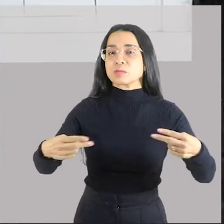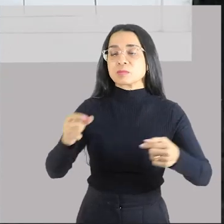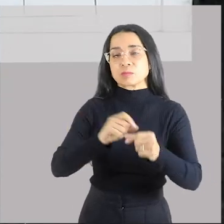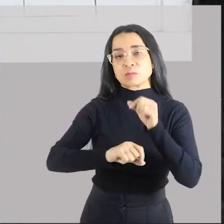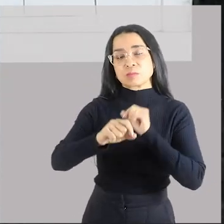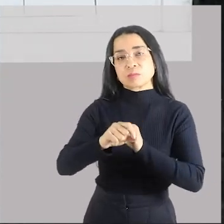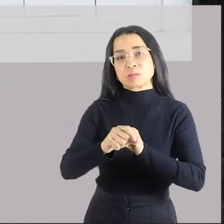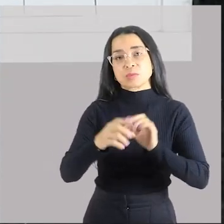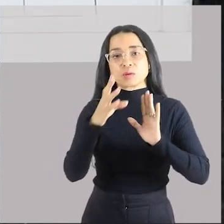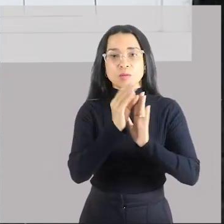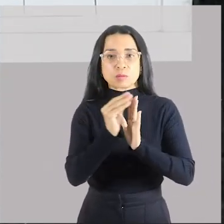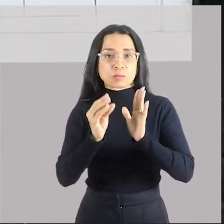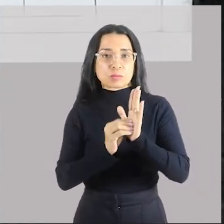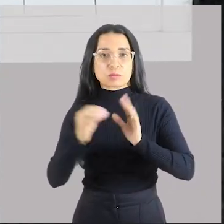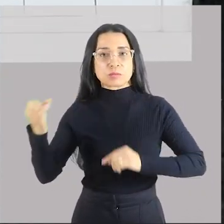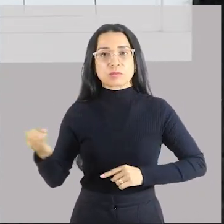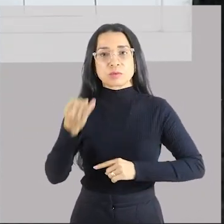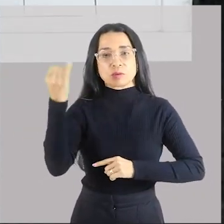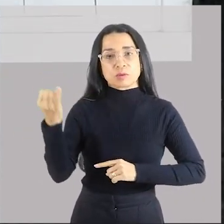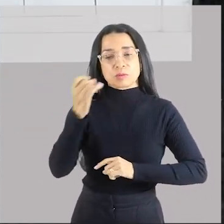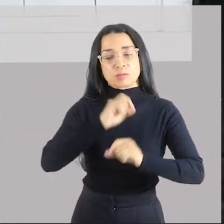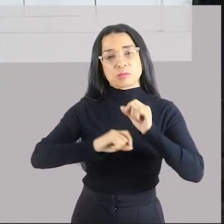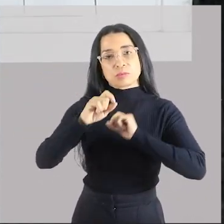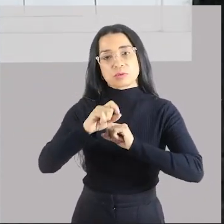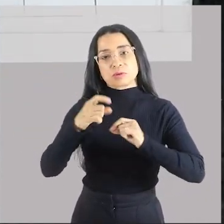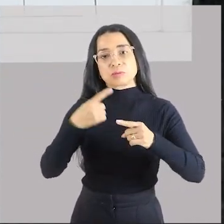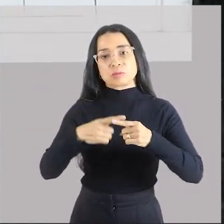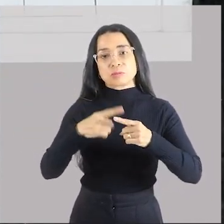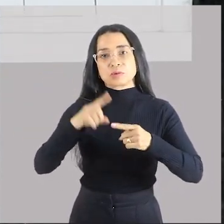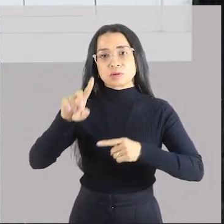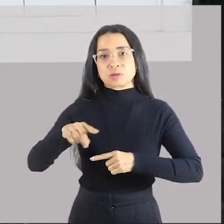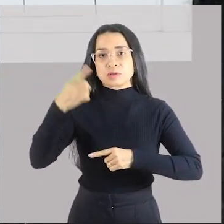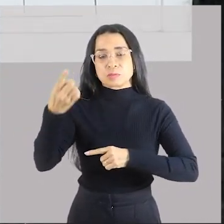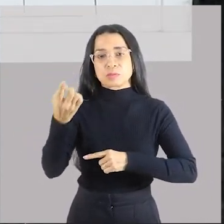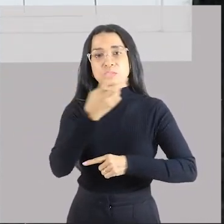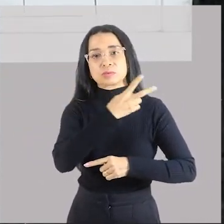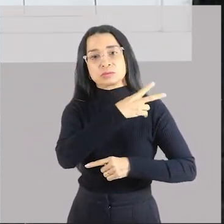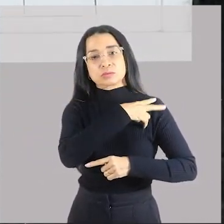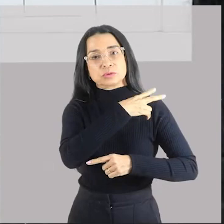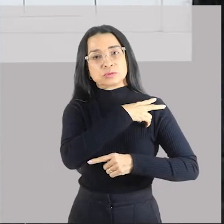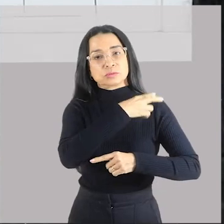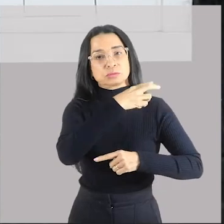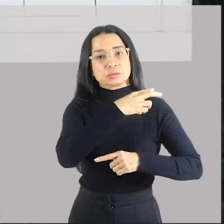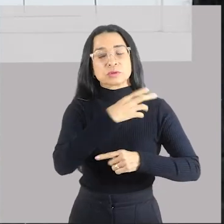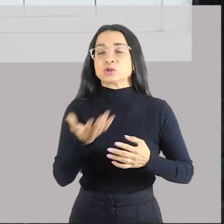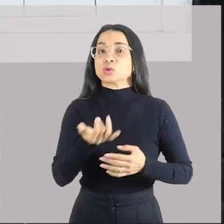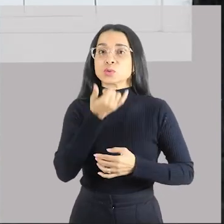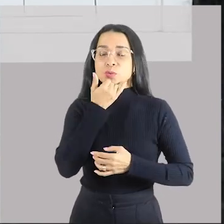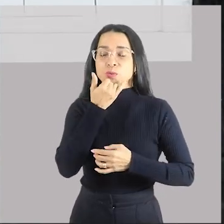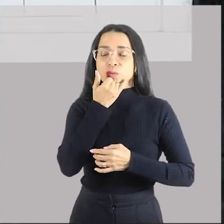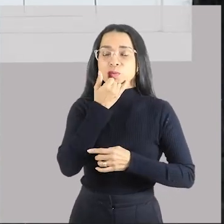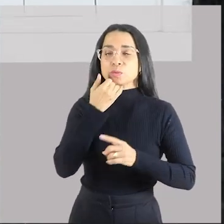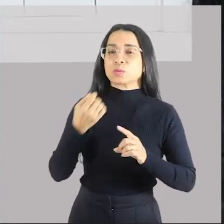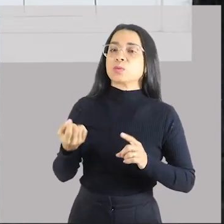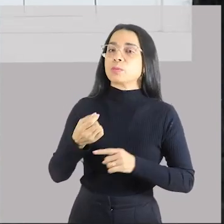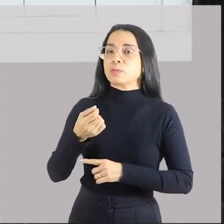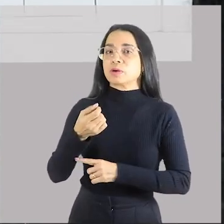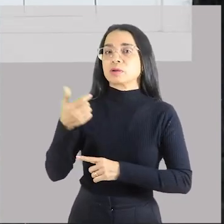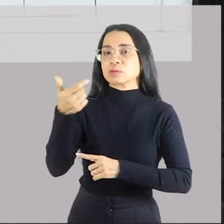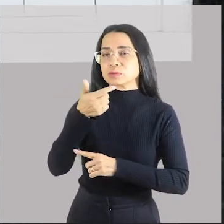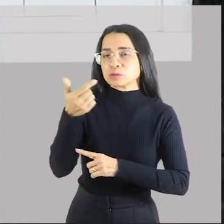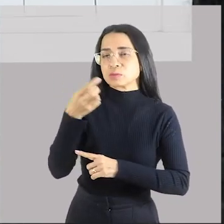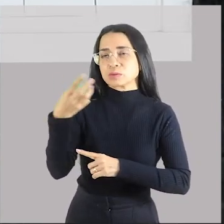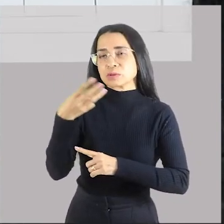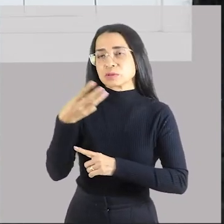aqui é um conteúdo bastante importante, turma, porque depois lá no segundo ou terceiro bimestre, a gente vai começar a